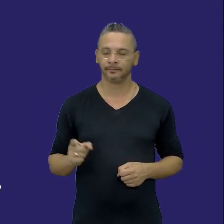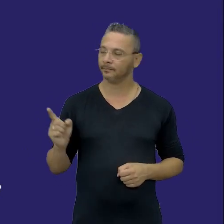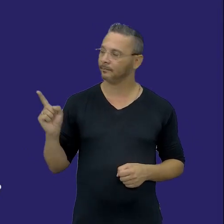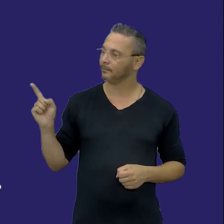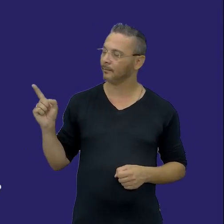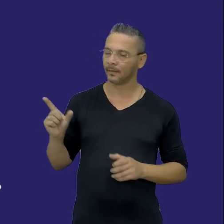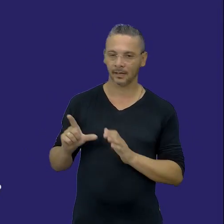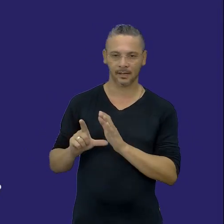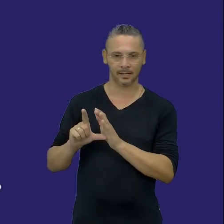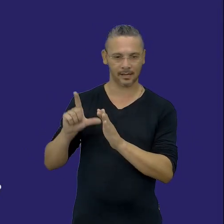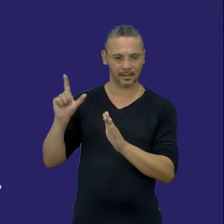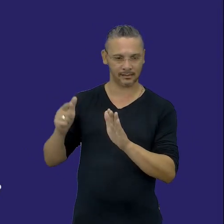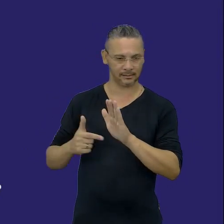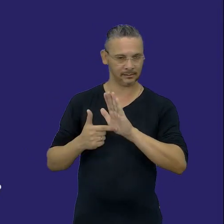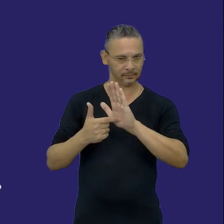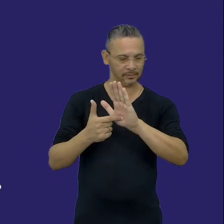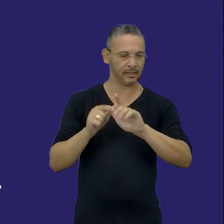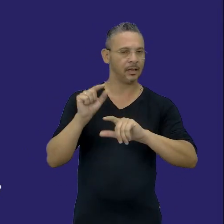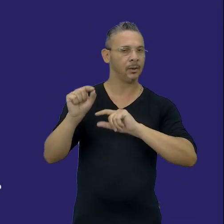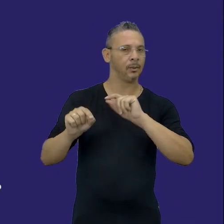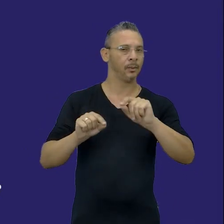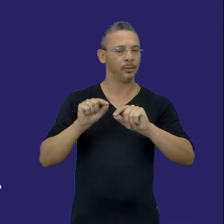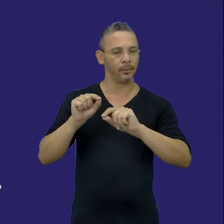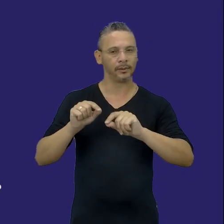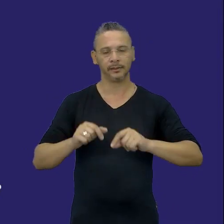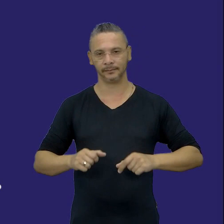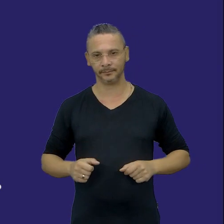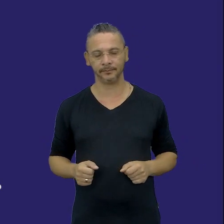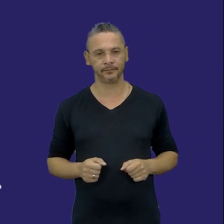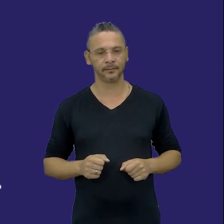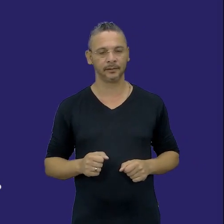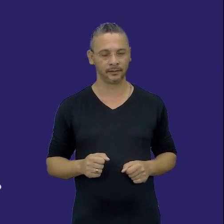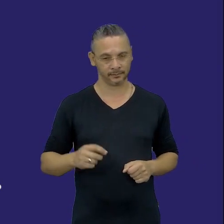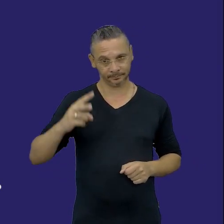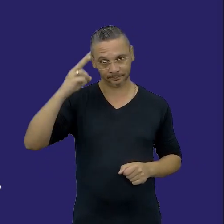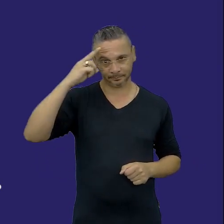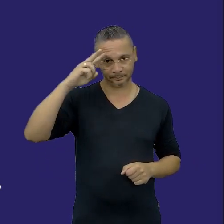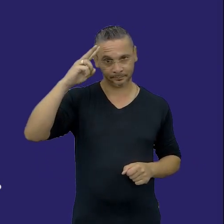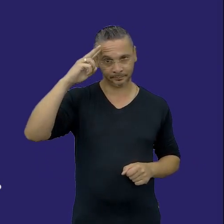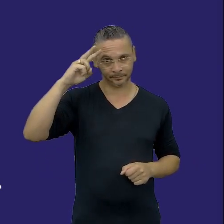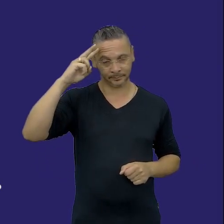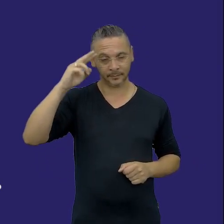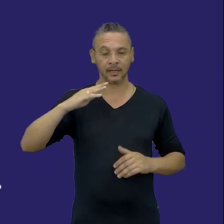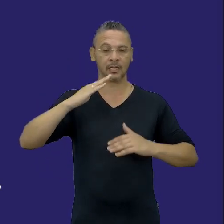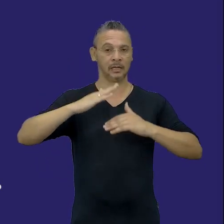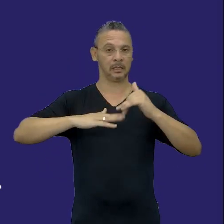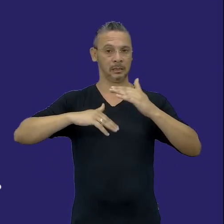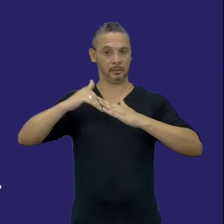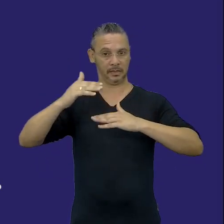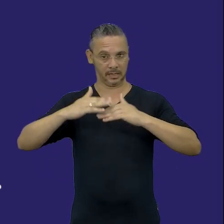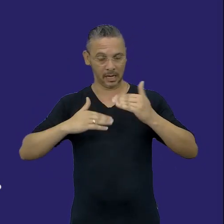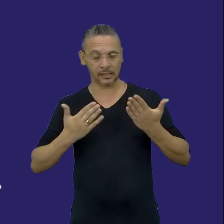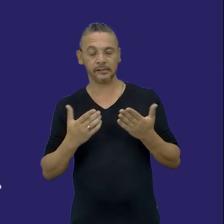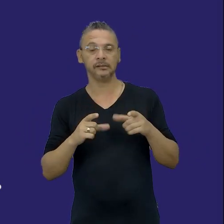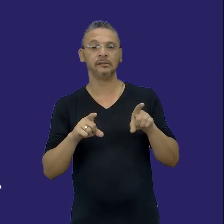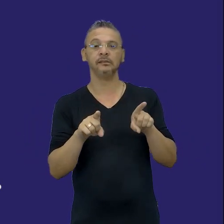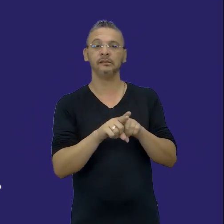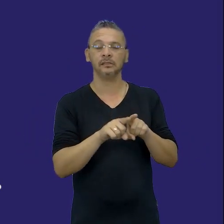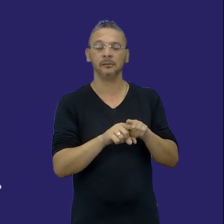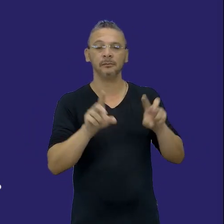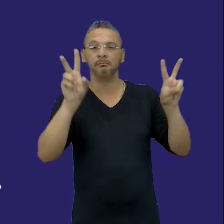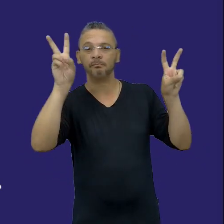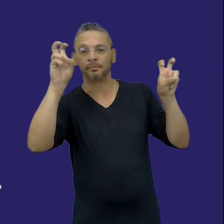Antes de apresentarmos na sequência de atividades 1, nós vamos revisar a matriz de habilidade e algumas